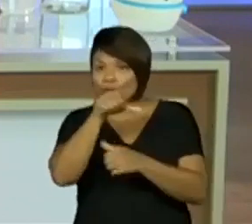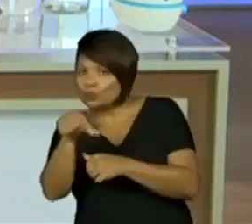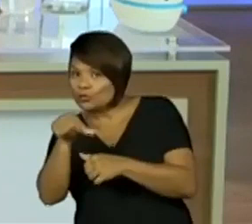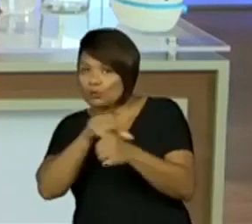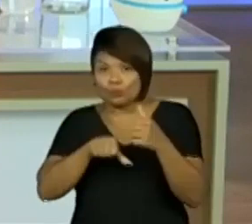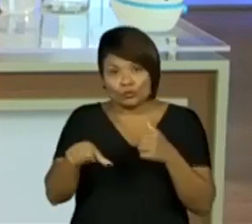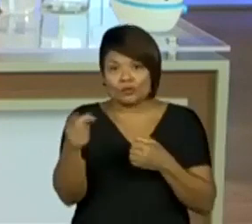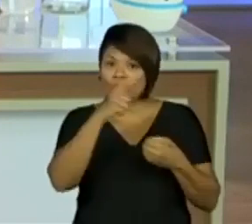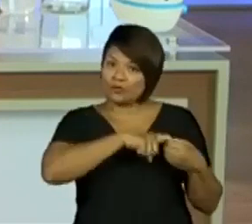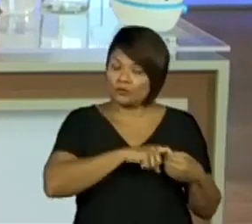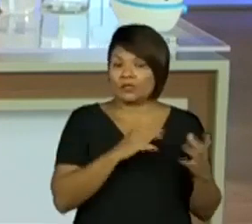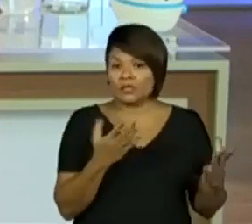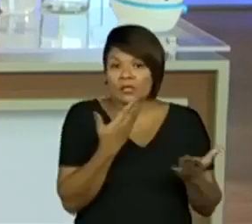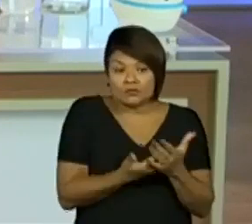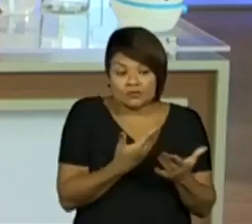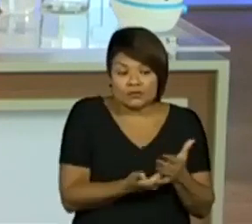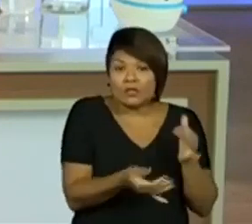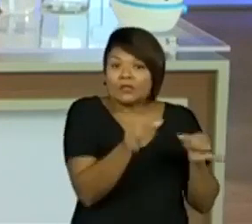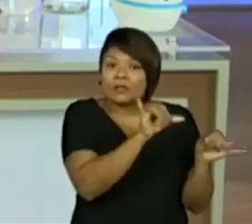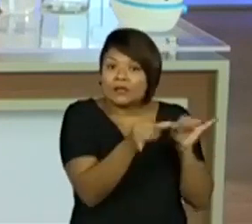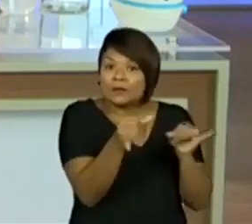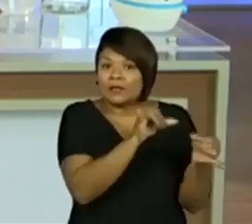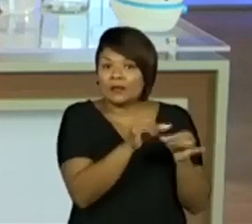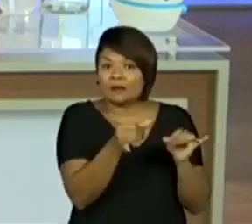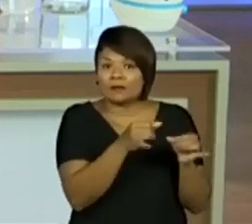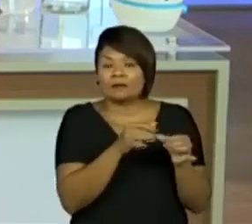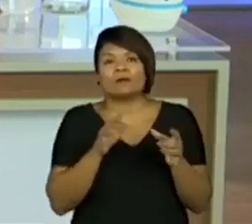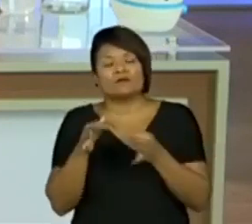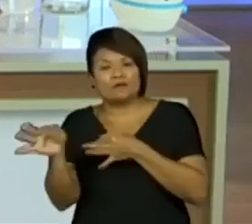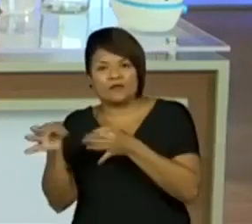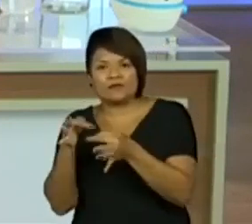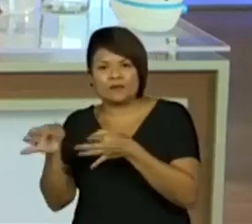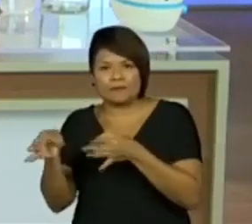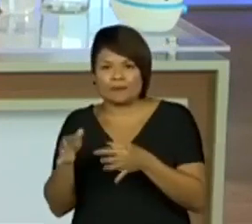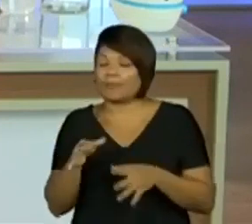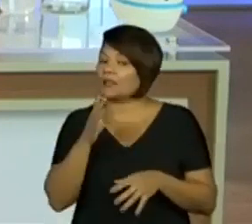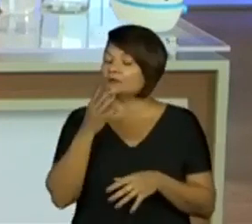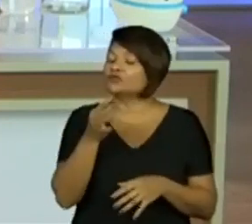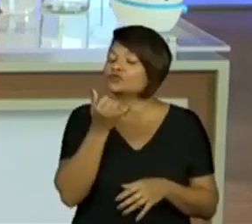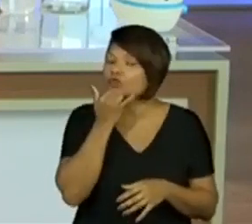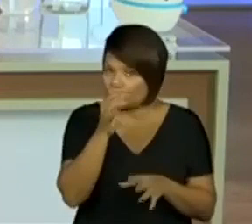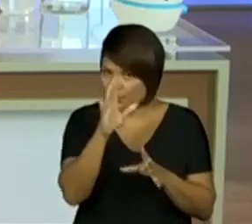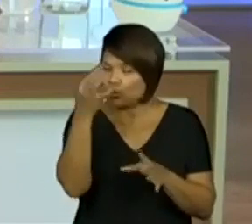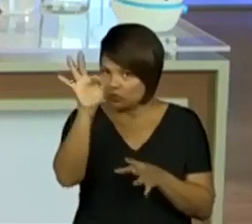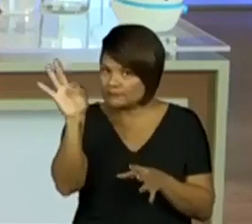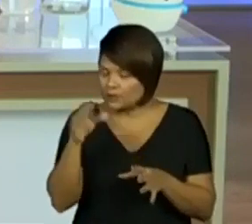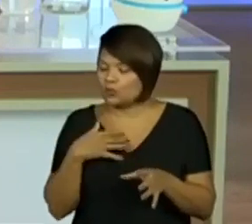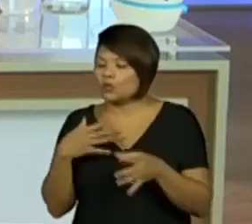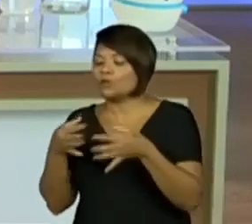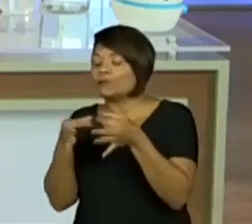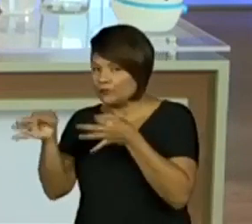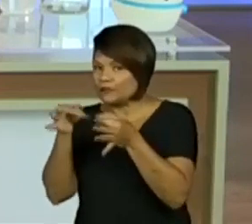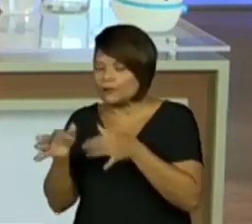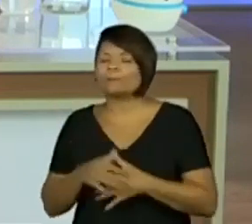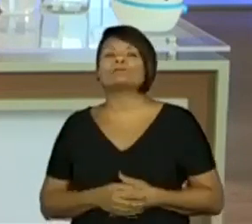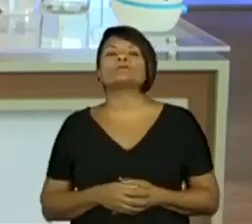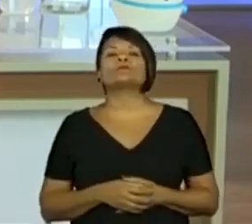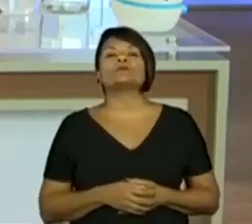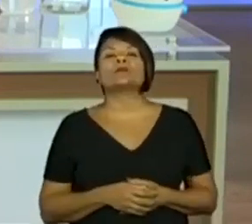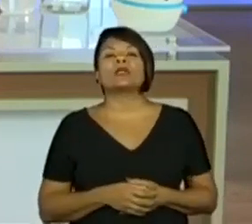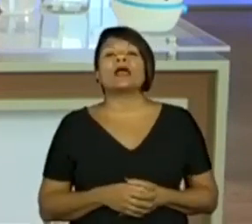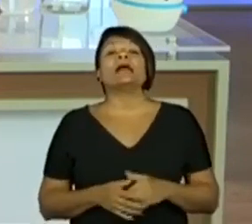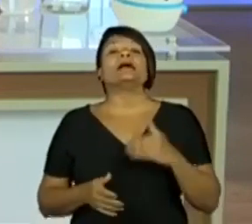reversível e é estudada pela química, física, certo? Correção, tá? Vamos ver se há mais